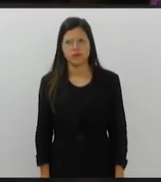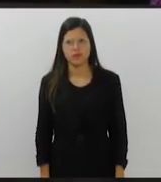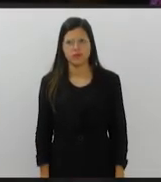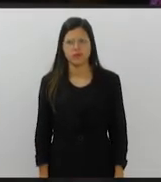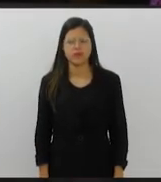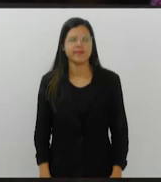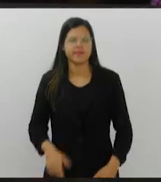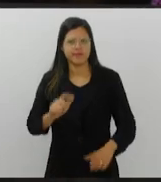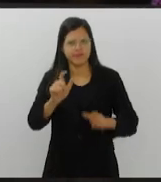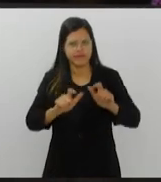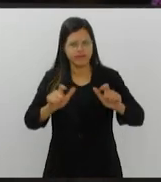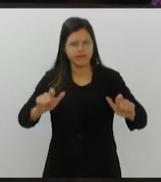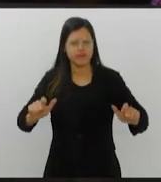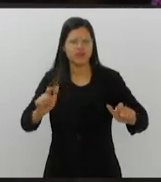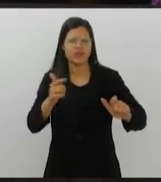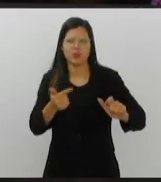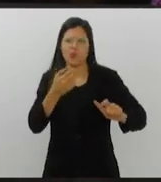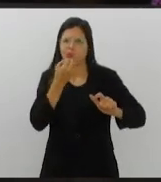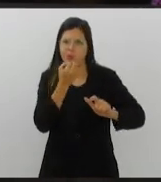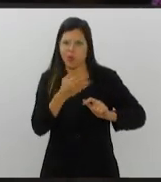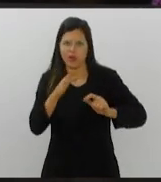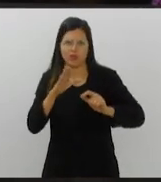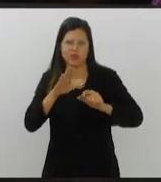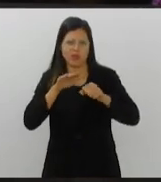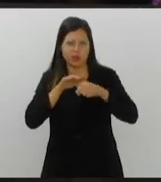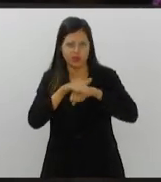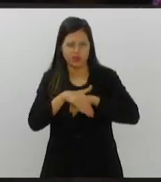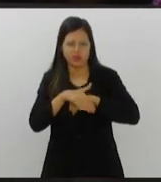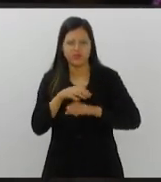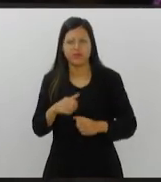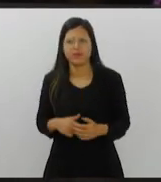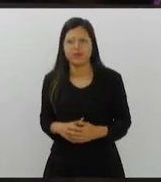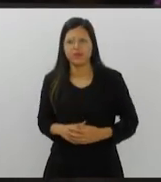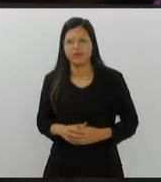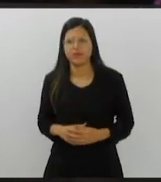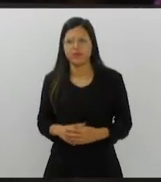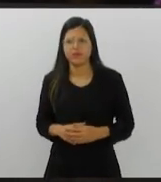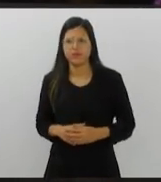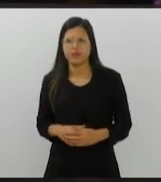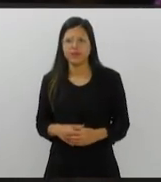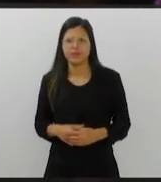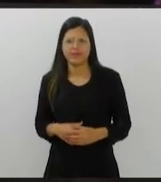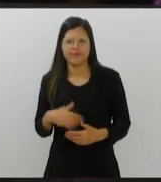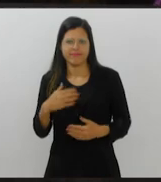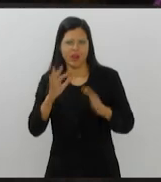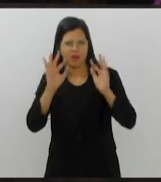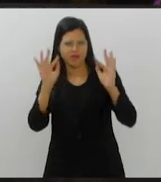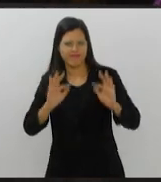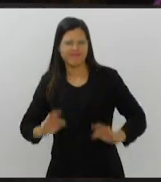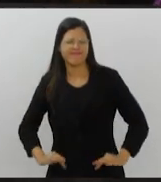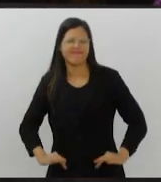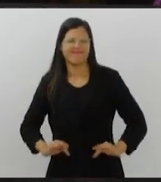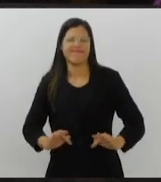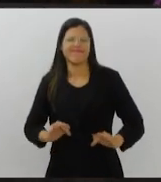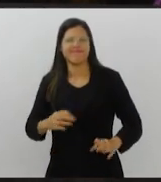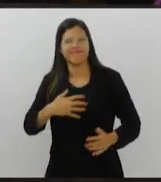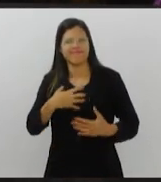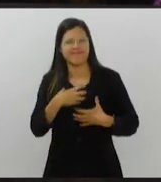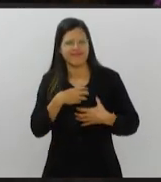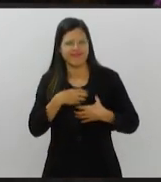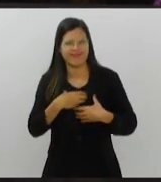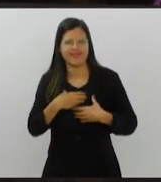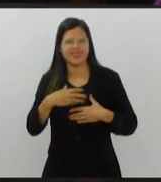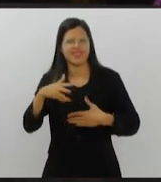Senhoras e senhores, mais uma vez, boa noite. É uma imensa satisfação